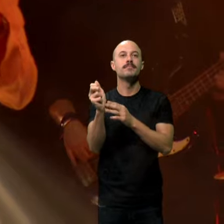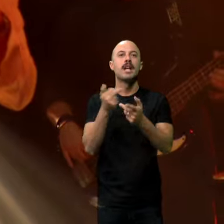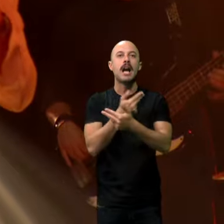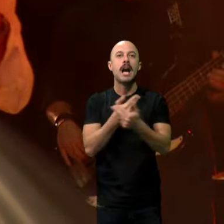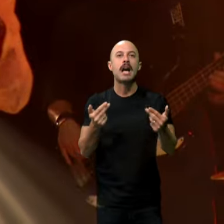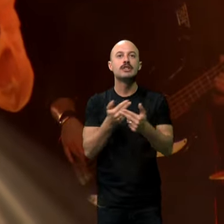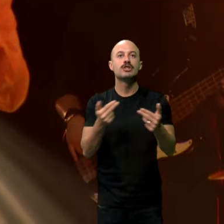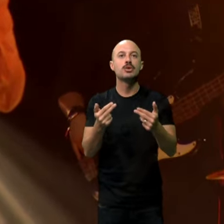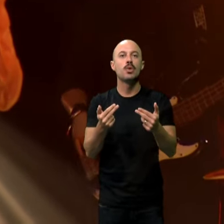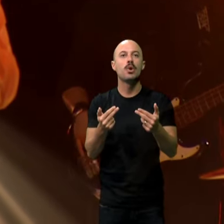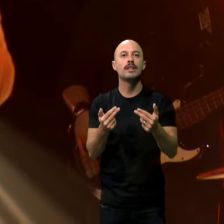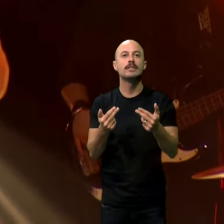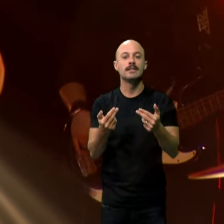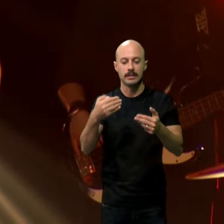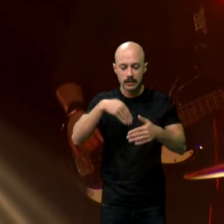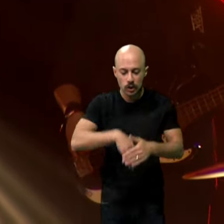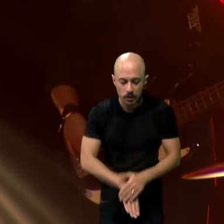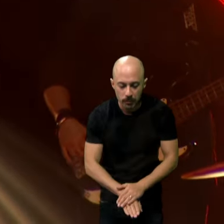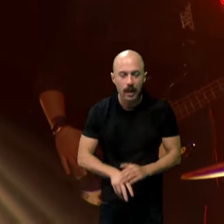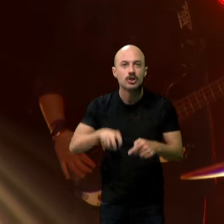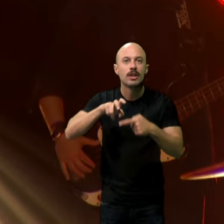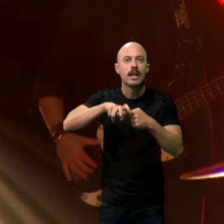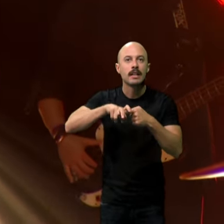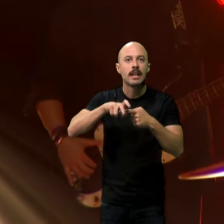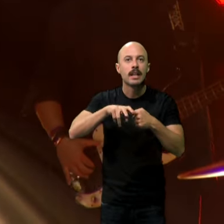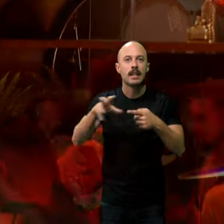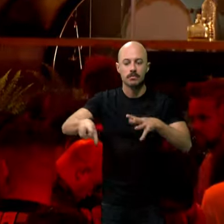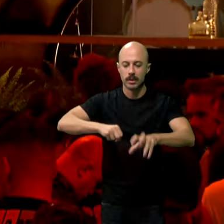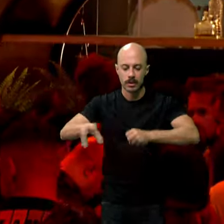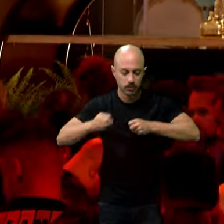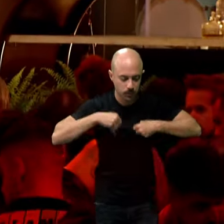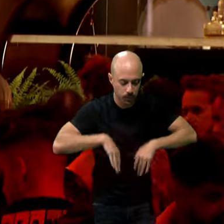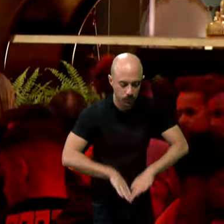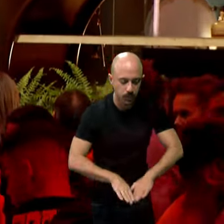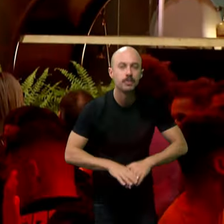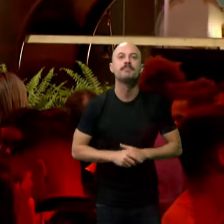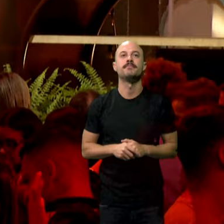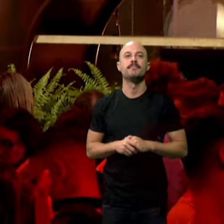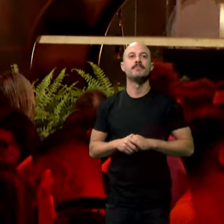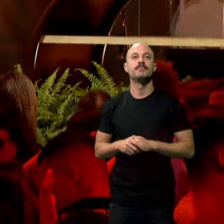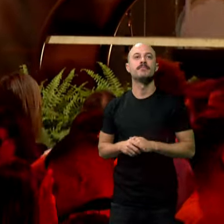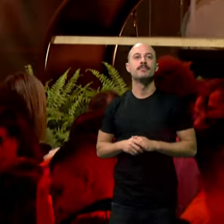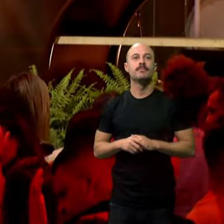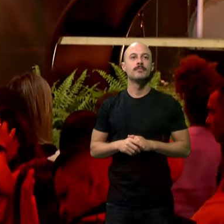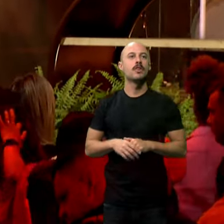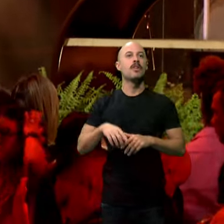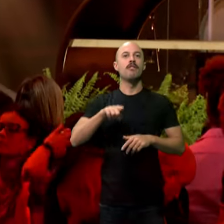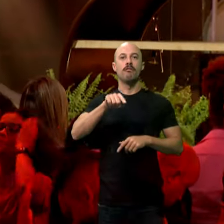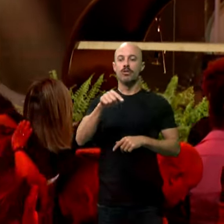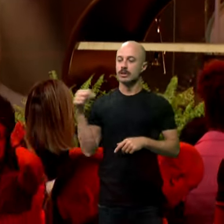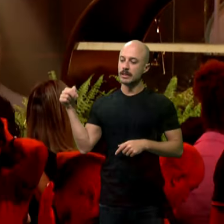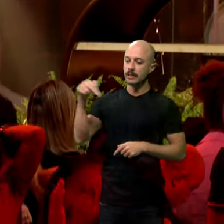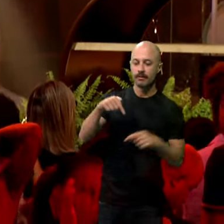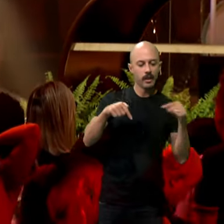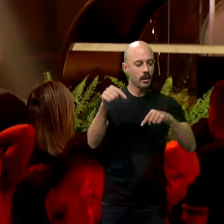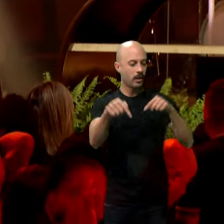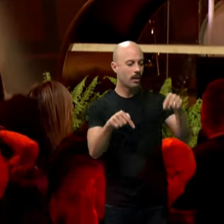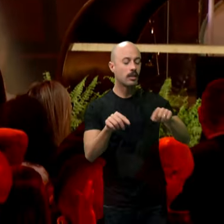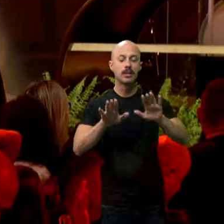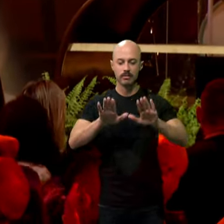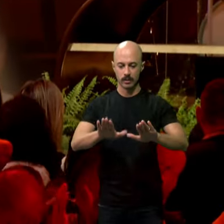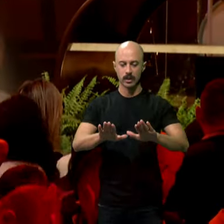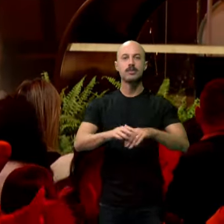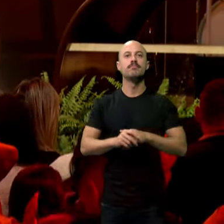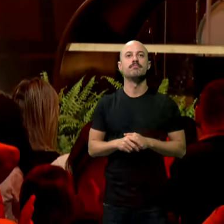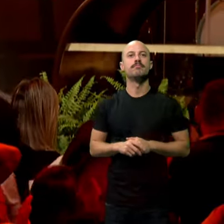espírito. Você é multidimensional. Porque vocês que receberam nem se mexam, só fiquem aí. Sigam gerando,